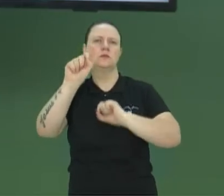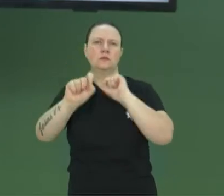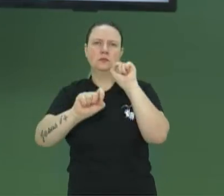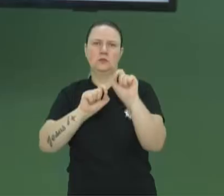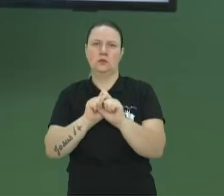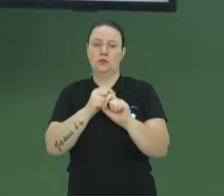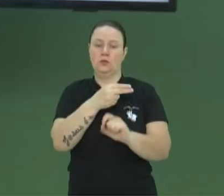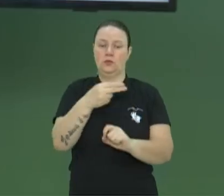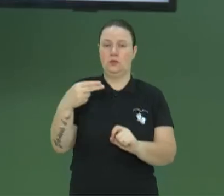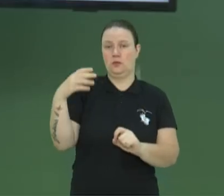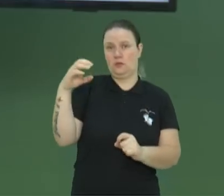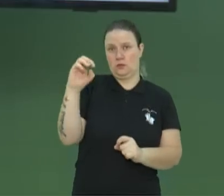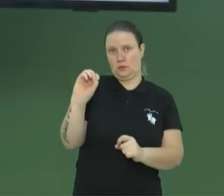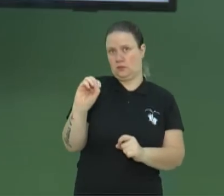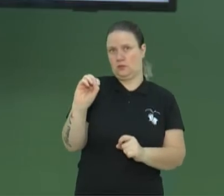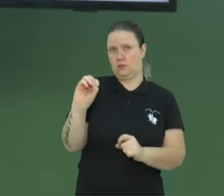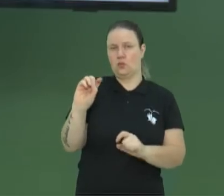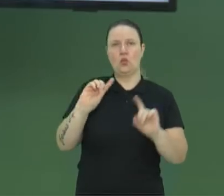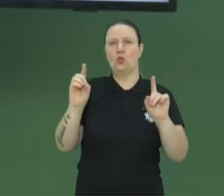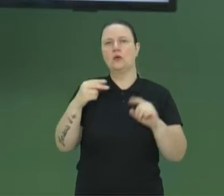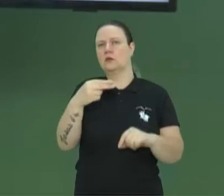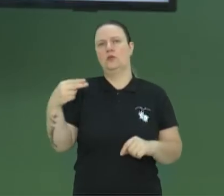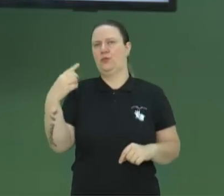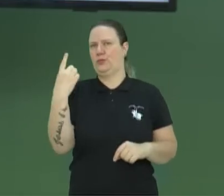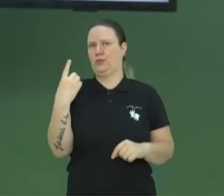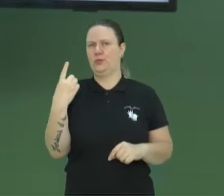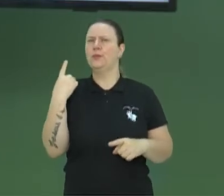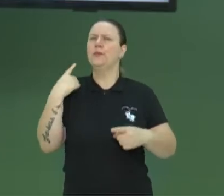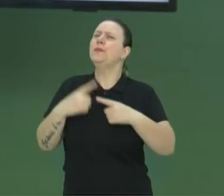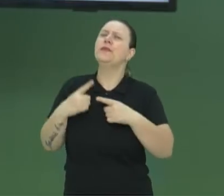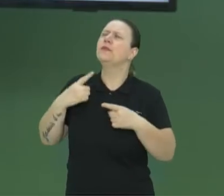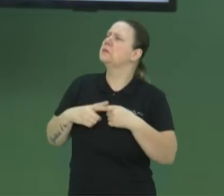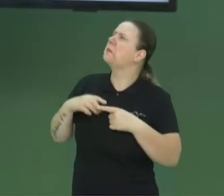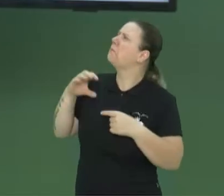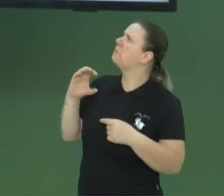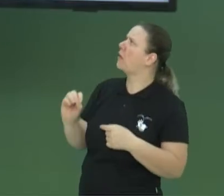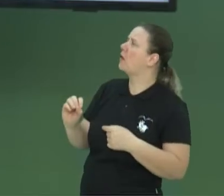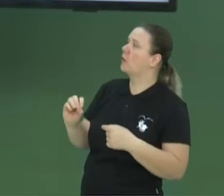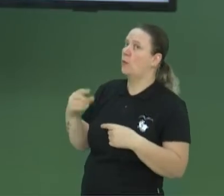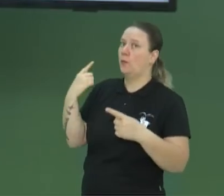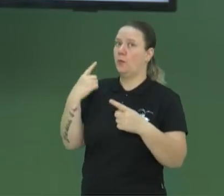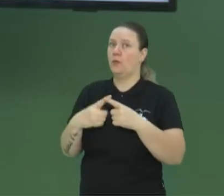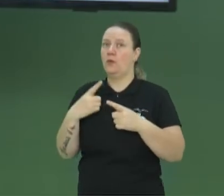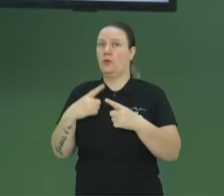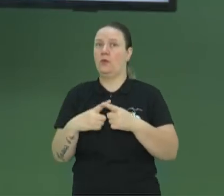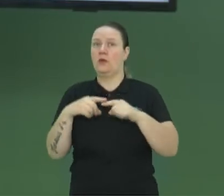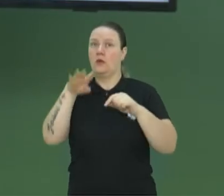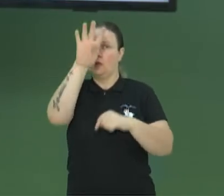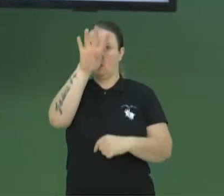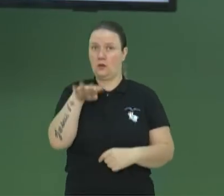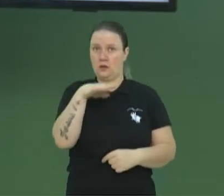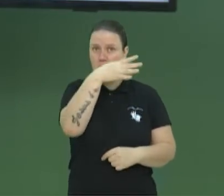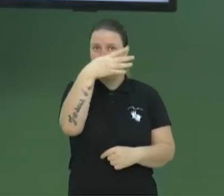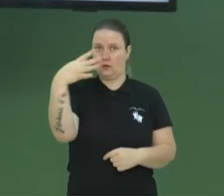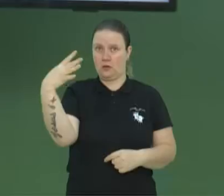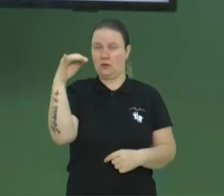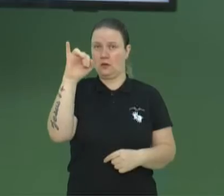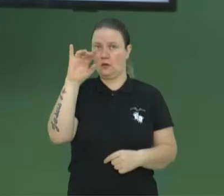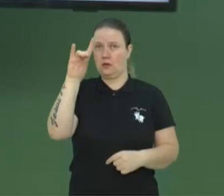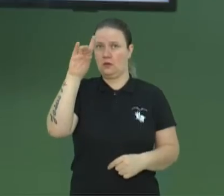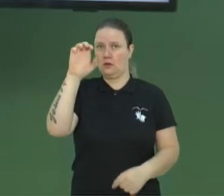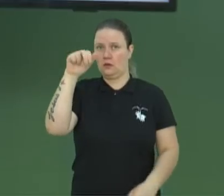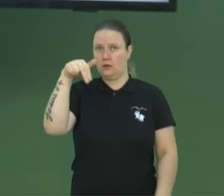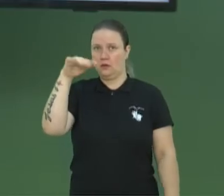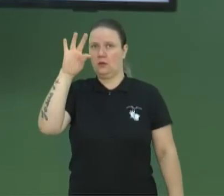ela é igual a 0. Ela não é mais igual a 1. Por que 0? Porque a matriz de identidade, ela só tem a diagonal principal igual a 1.